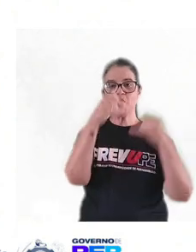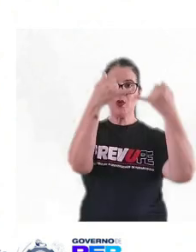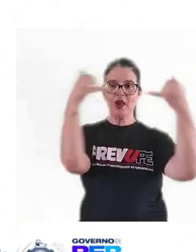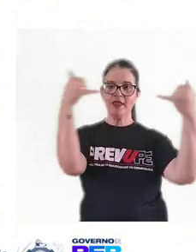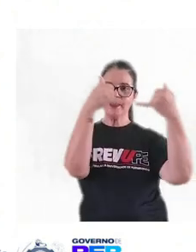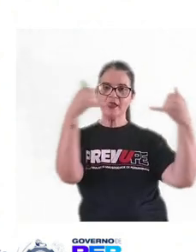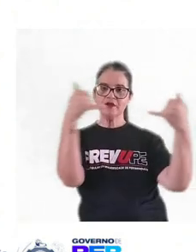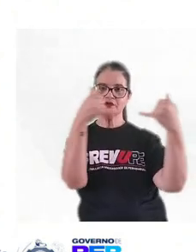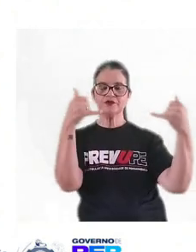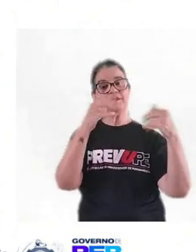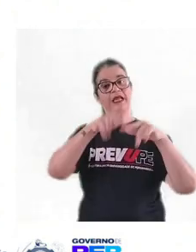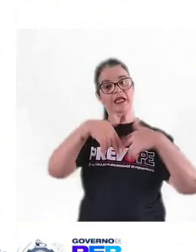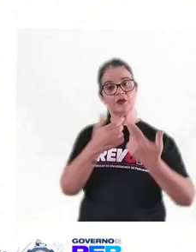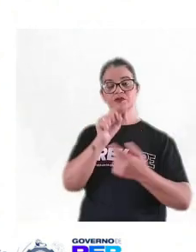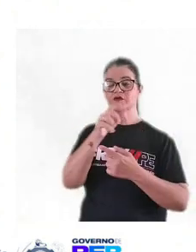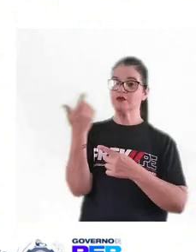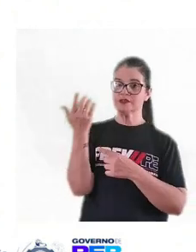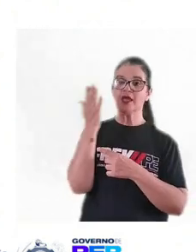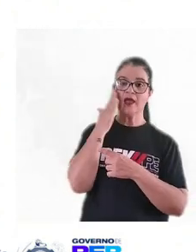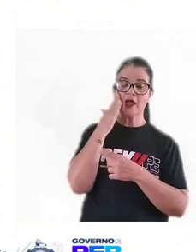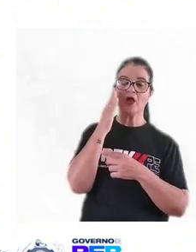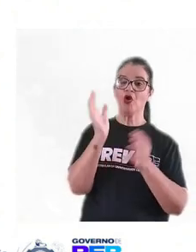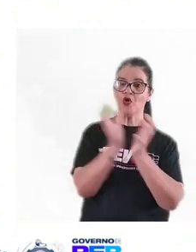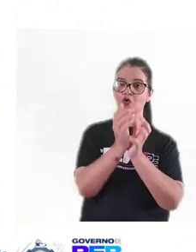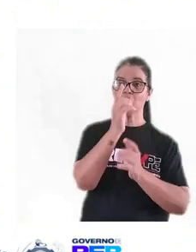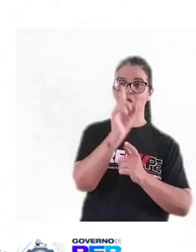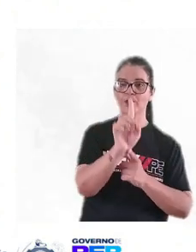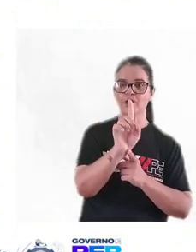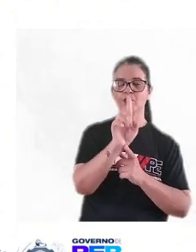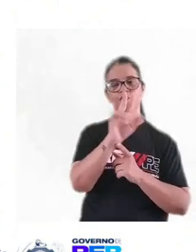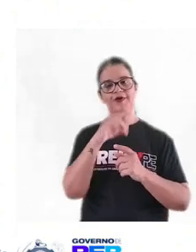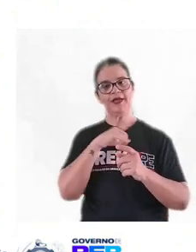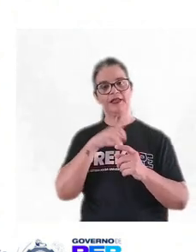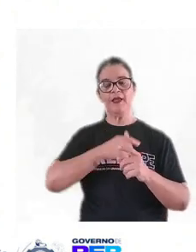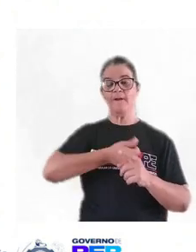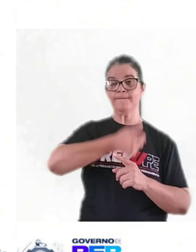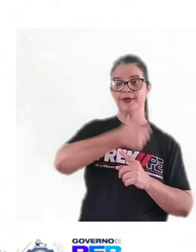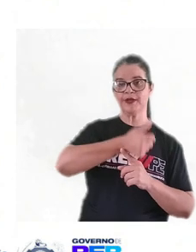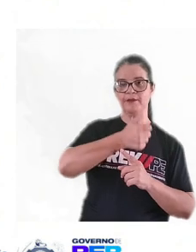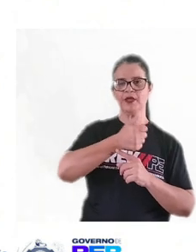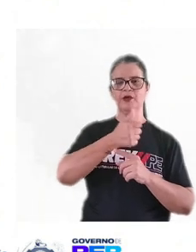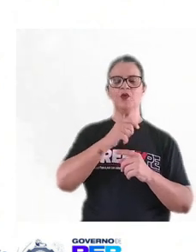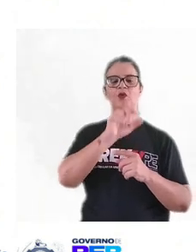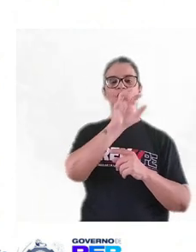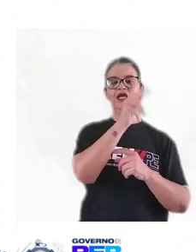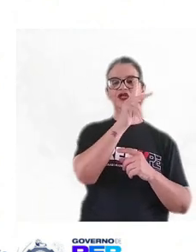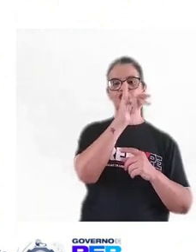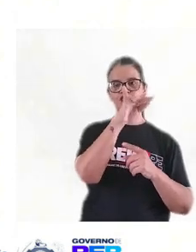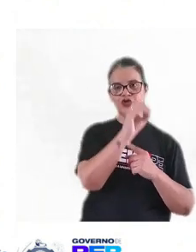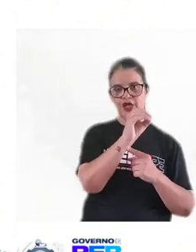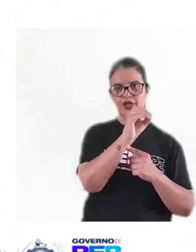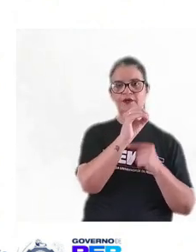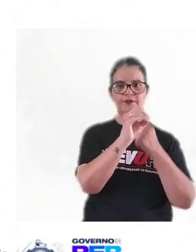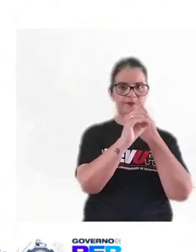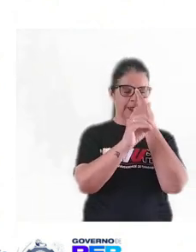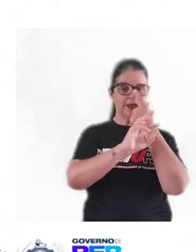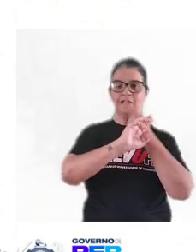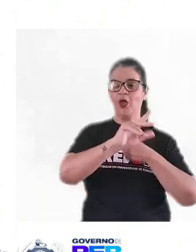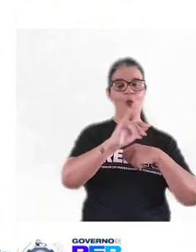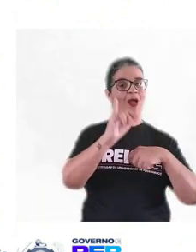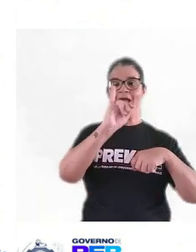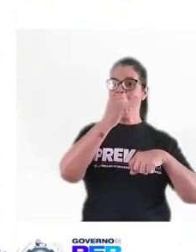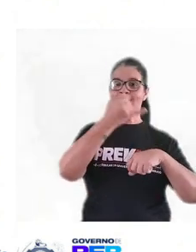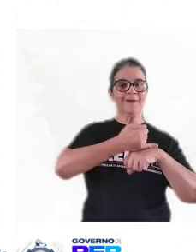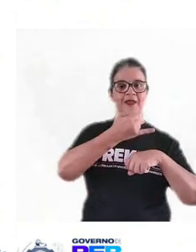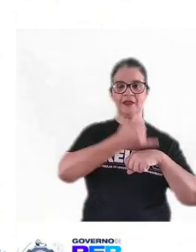então se você considerar o grupo 1 você vai ter primeiramente lá o hidrogênio que não é um metal